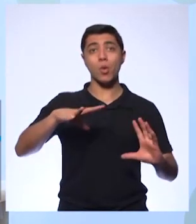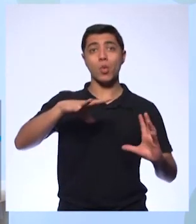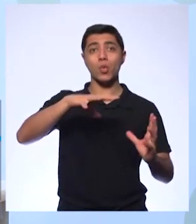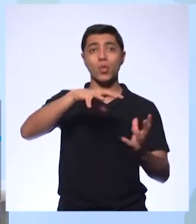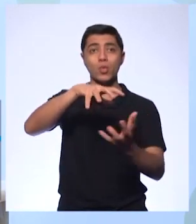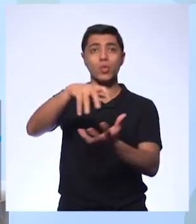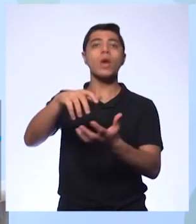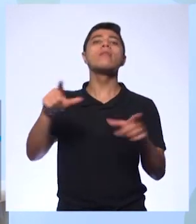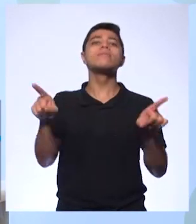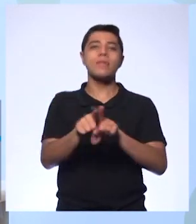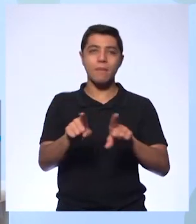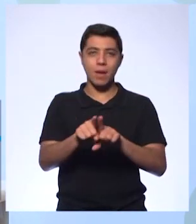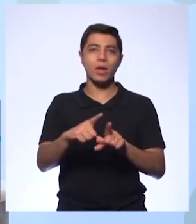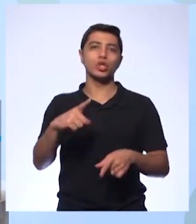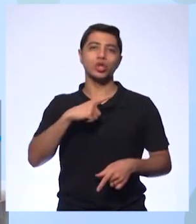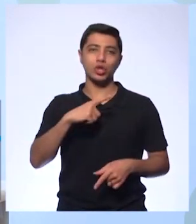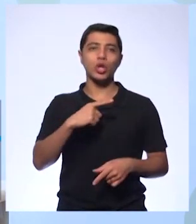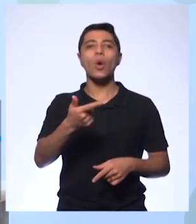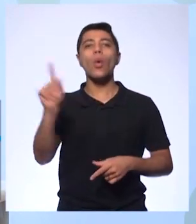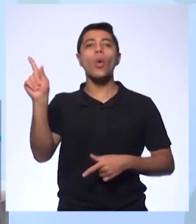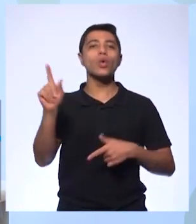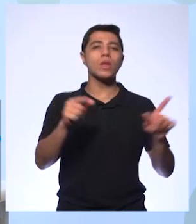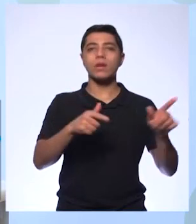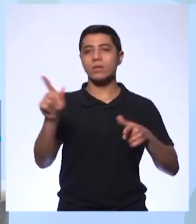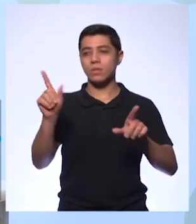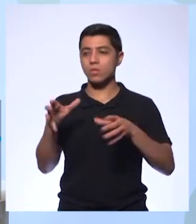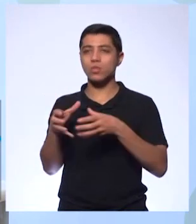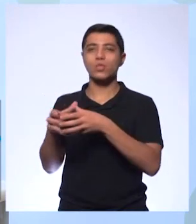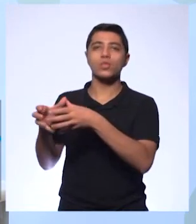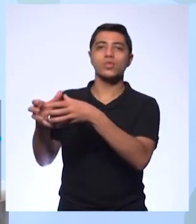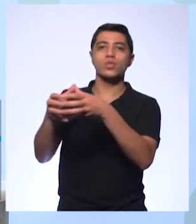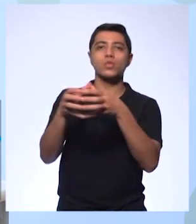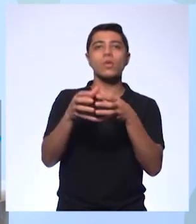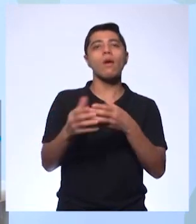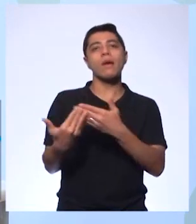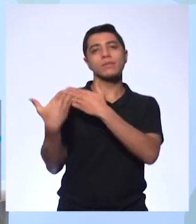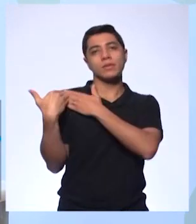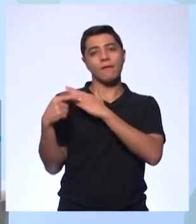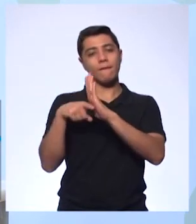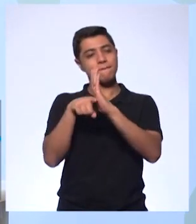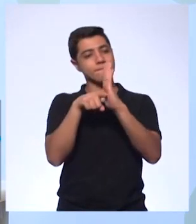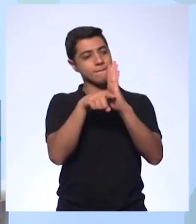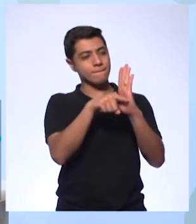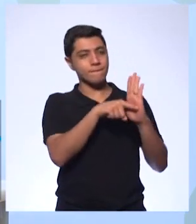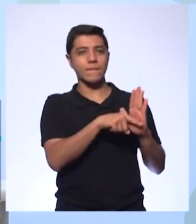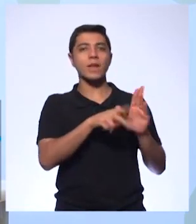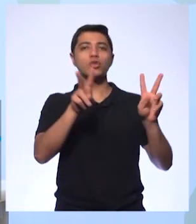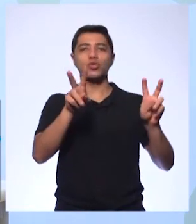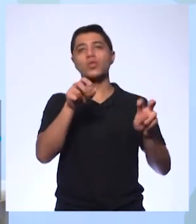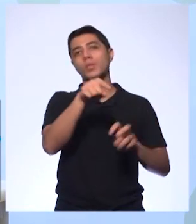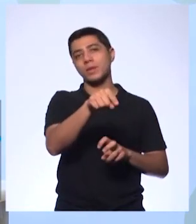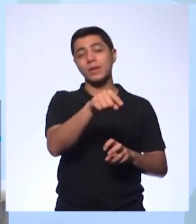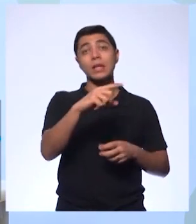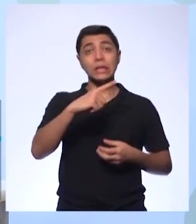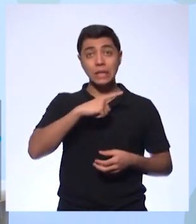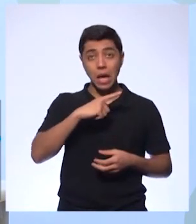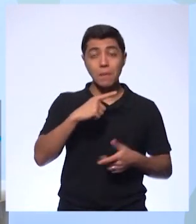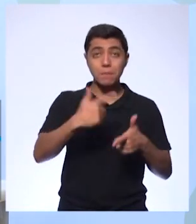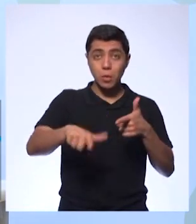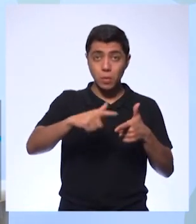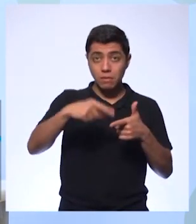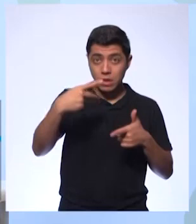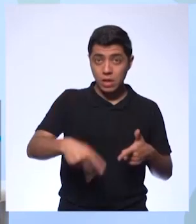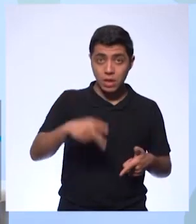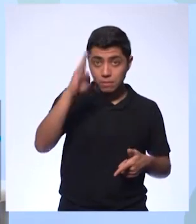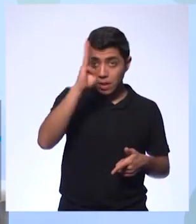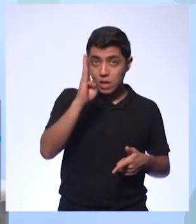outras organizações que mexem com isso, porque além de ter esses desastres naturais internos, como é o que nós temos no Brasil, que é a